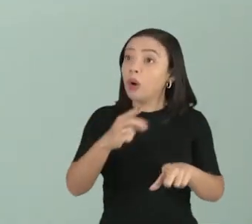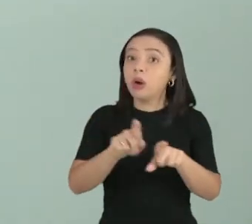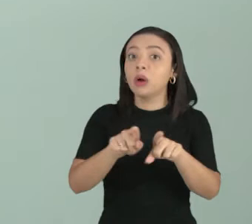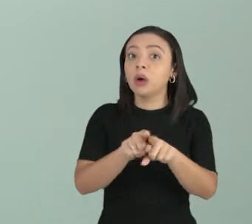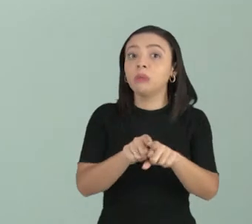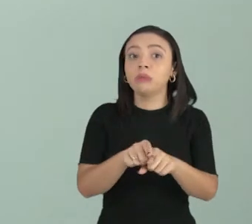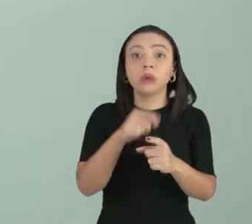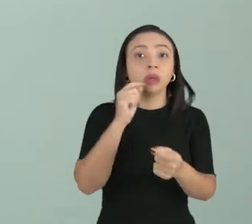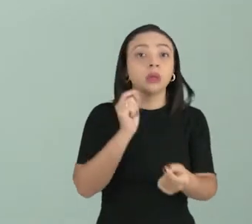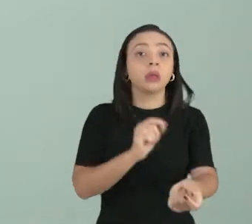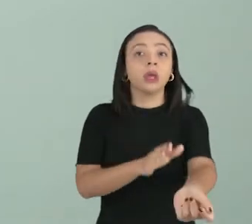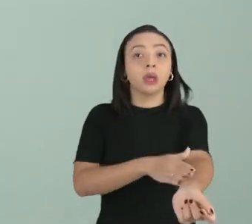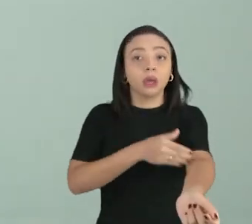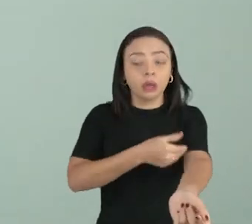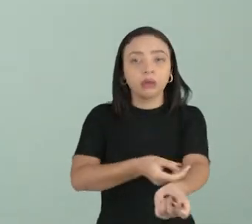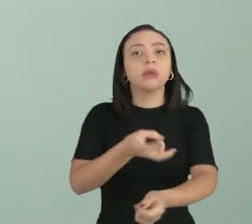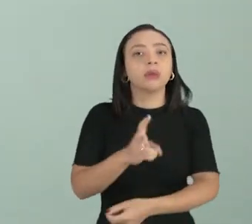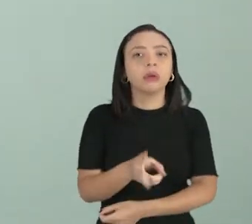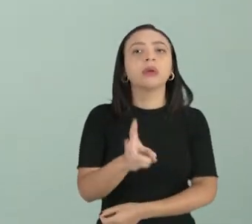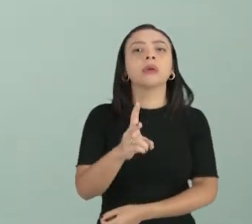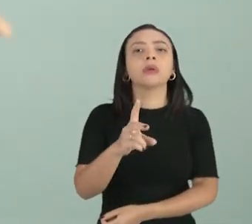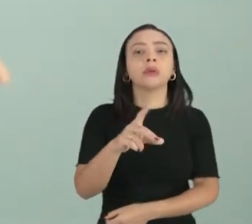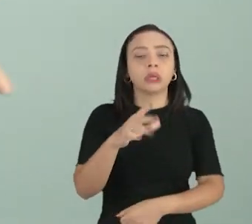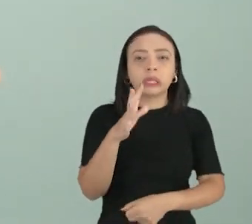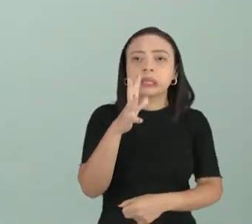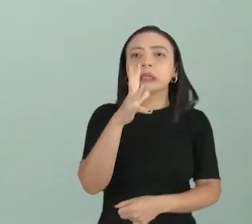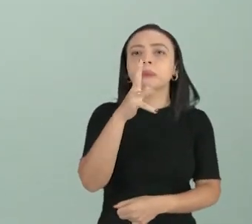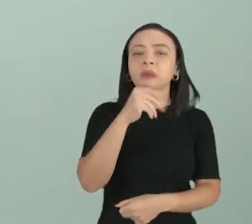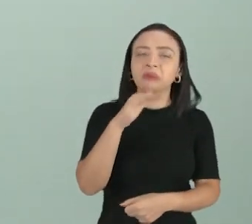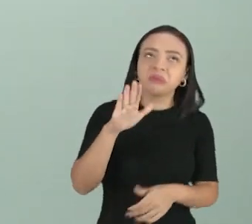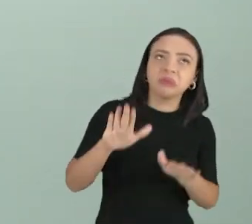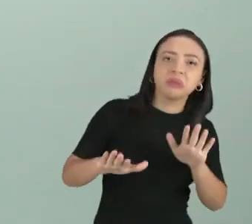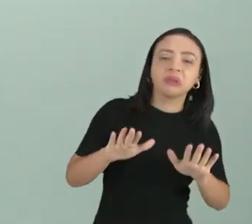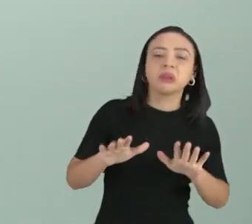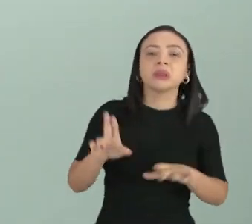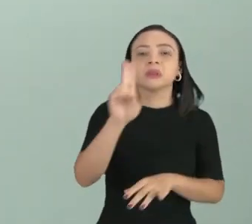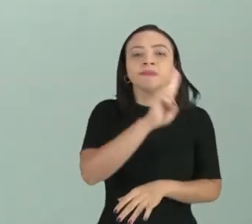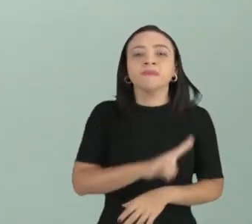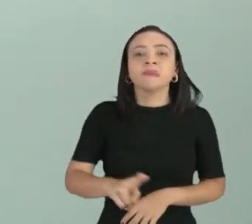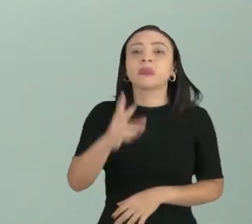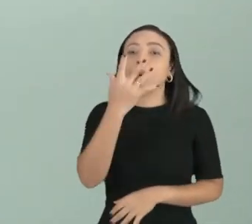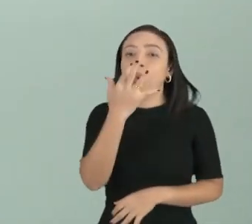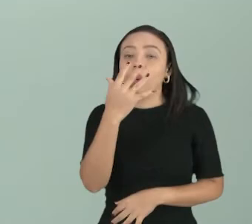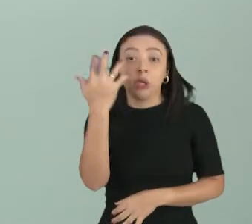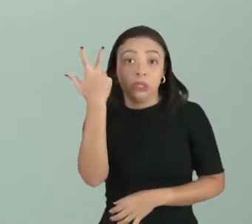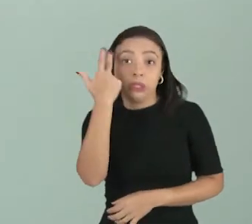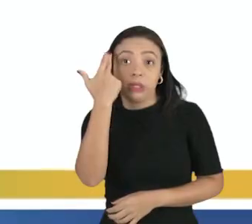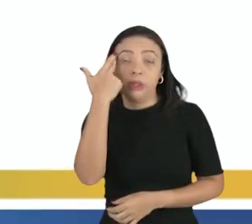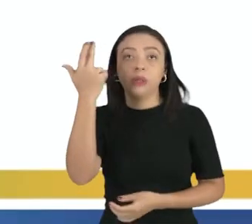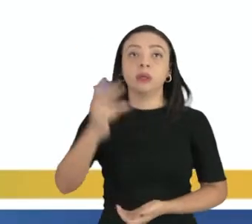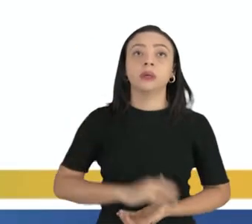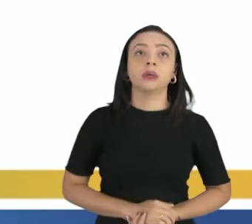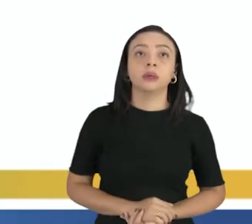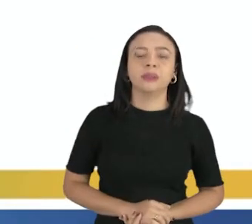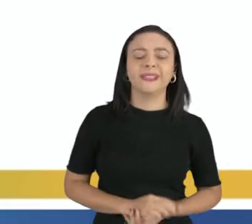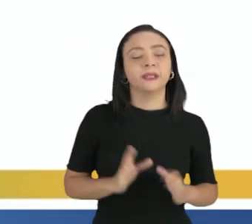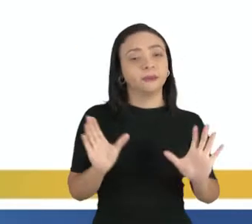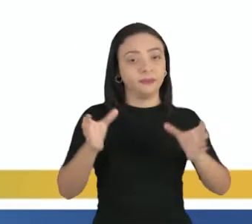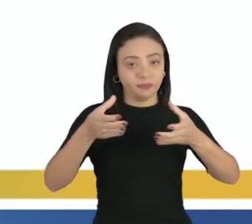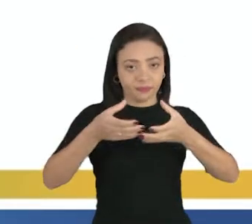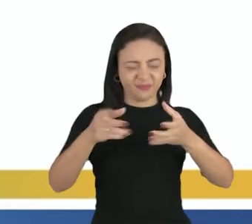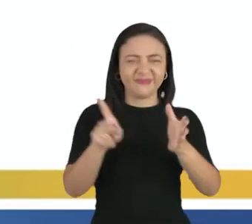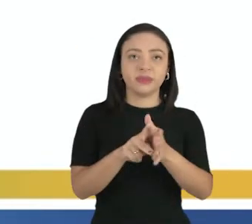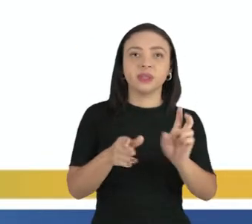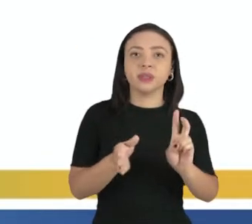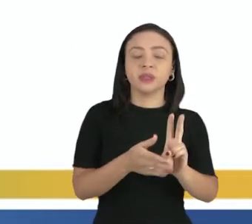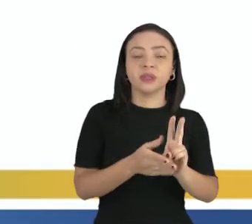pinturas que duram um pouco mais de tempo, geralmente pintadas com pigmentos naturais, certo? Essas populações, gente,